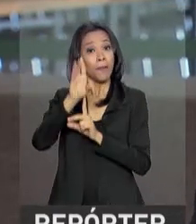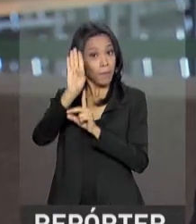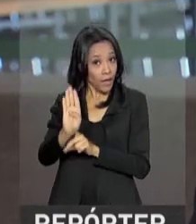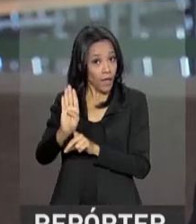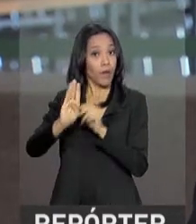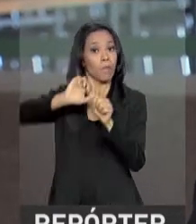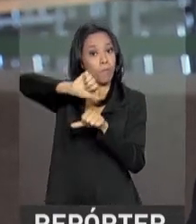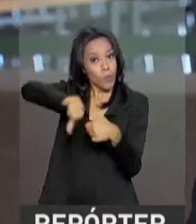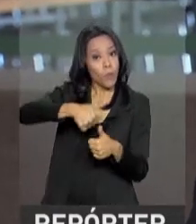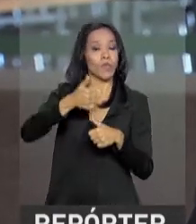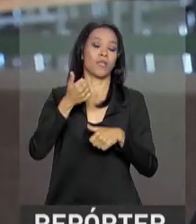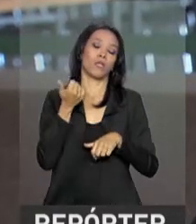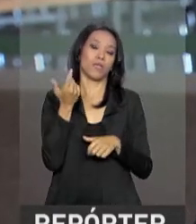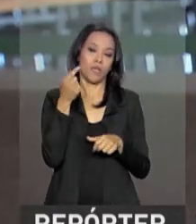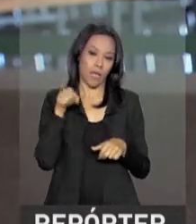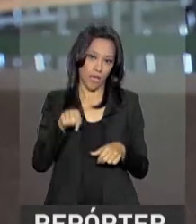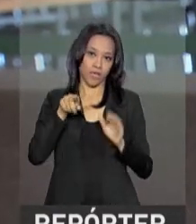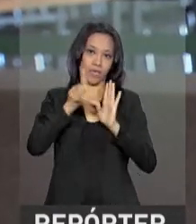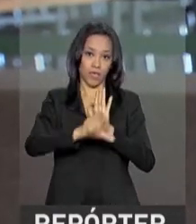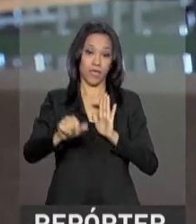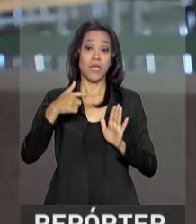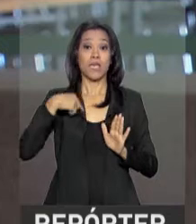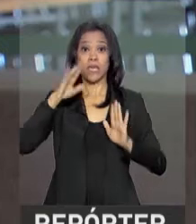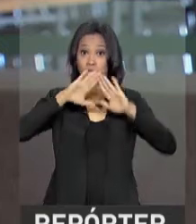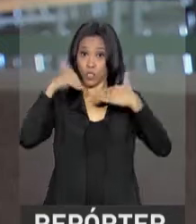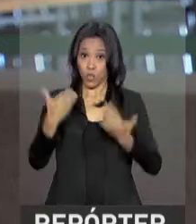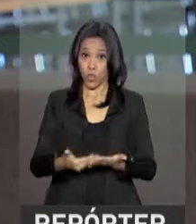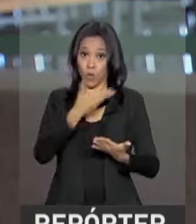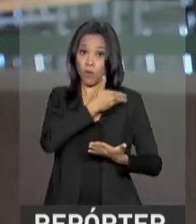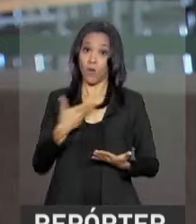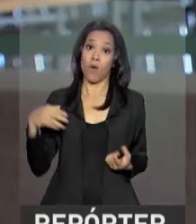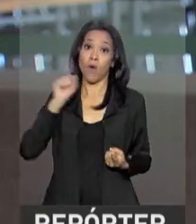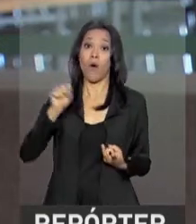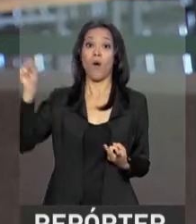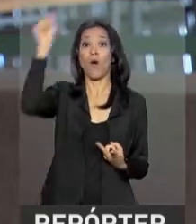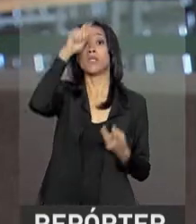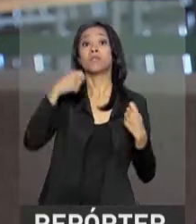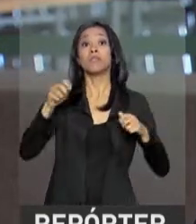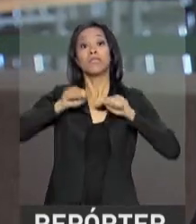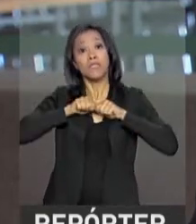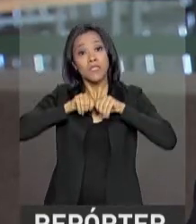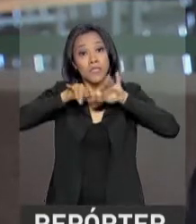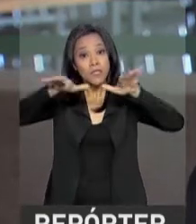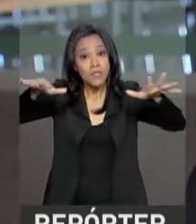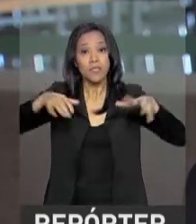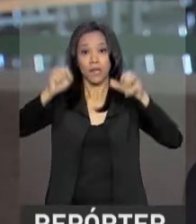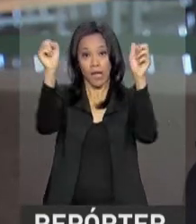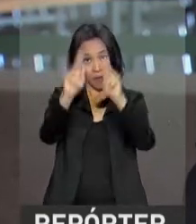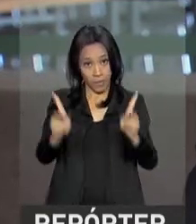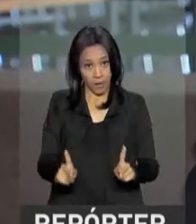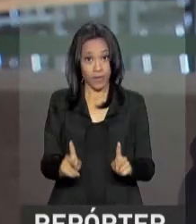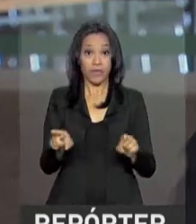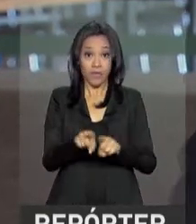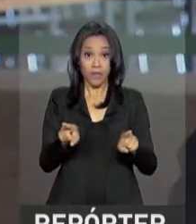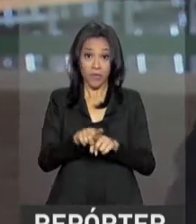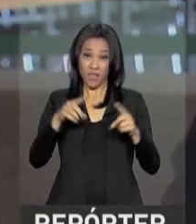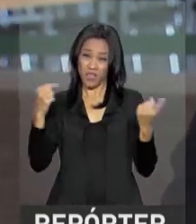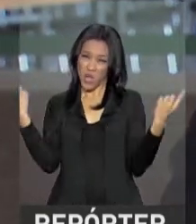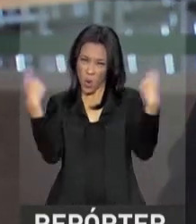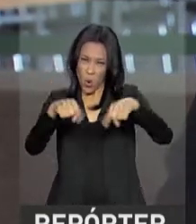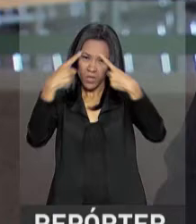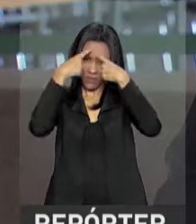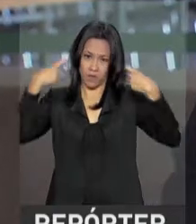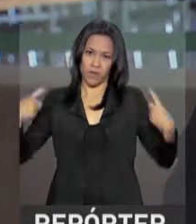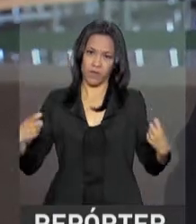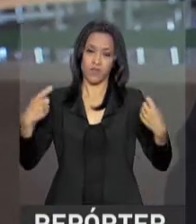que todas as escolas tenham como competência combater, promover a paz nas escolas e combater a violência. Para falar sobre esse assunto, eu converso agora